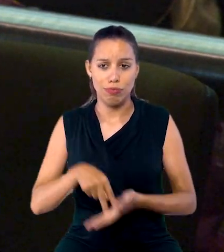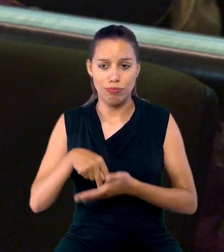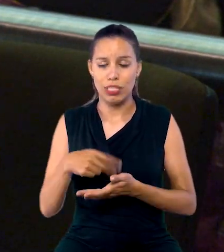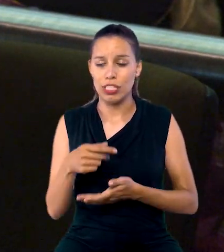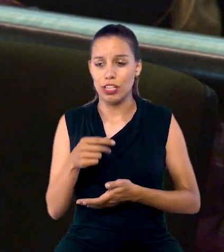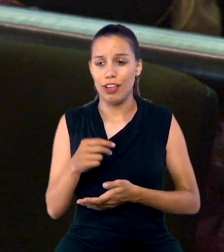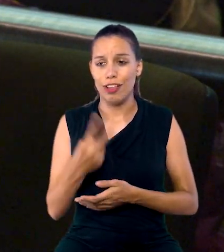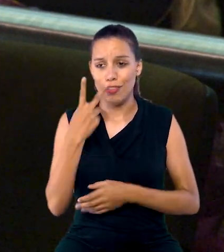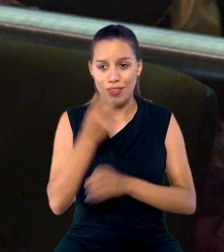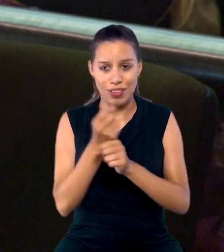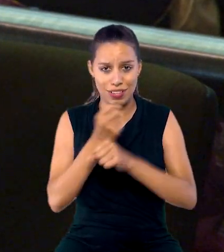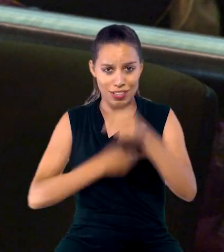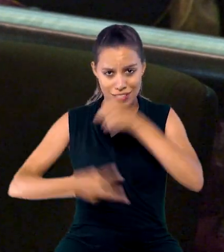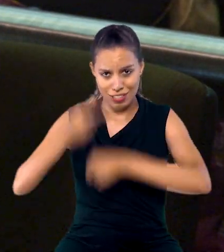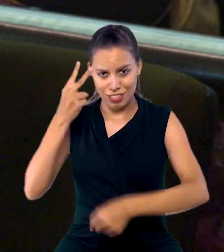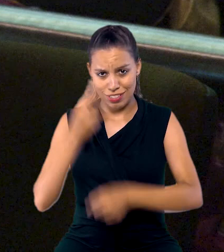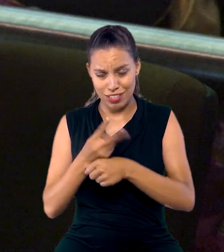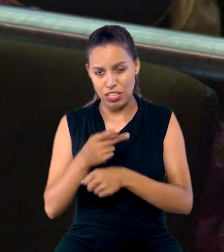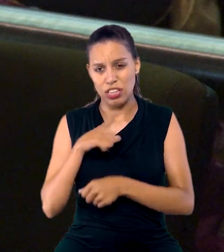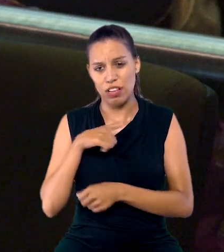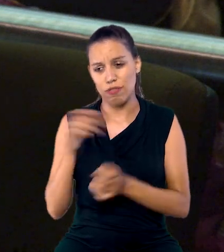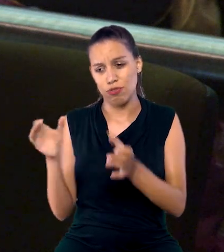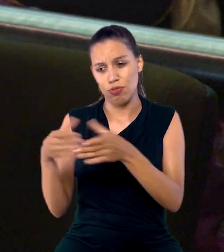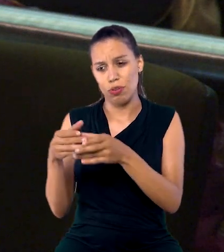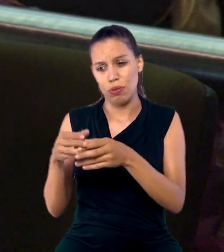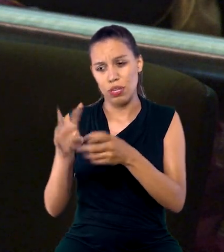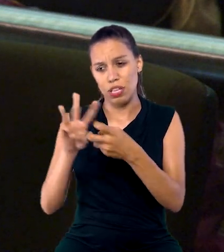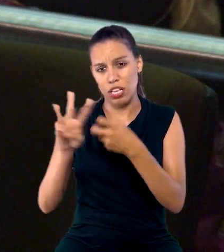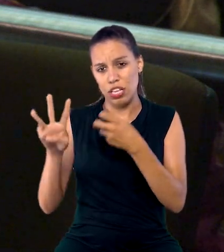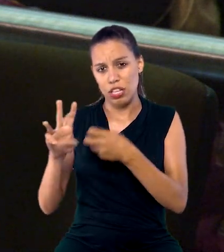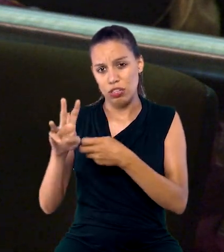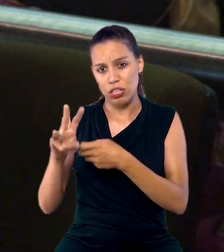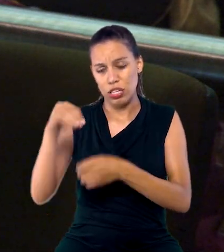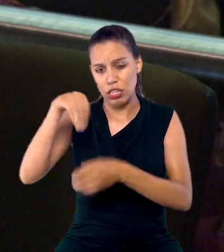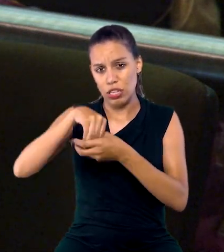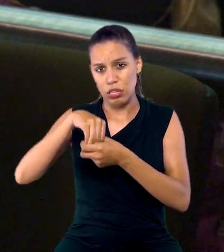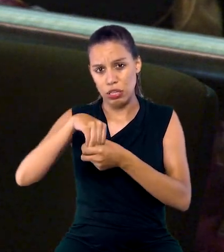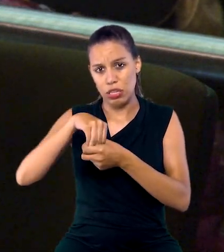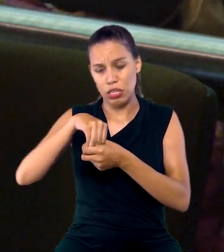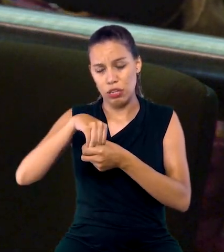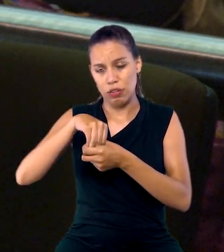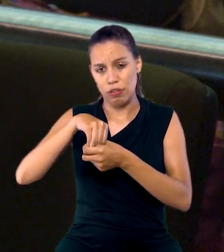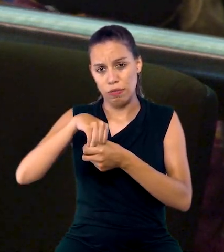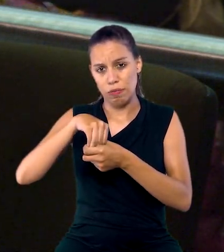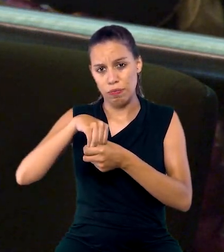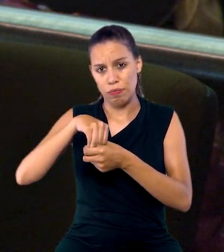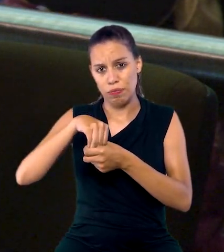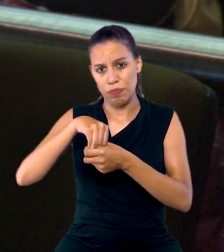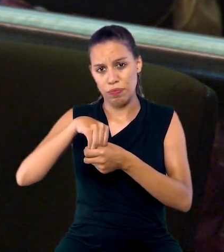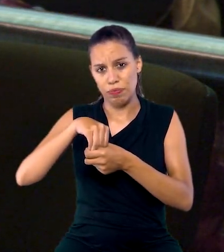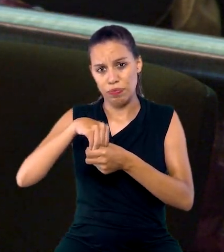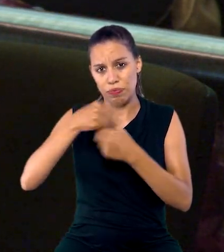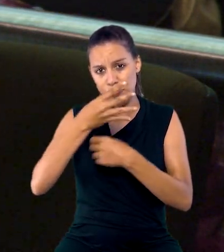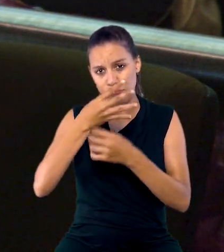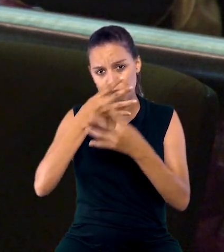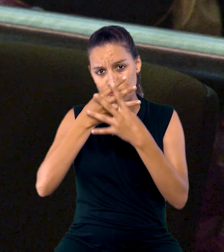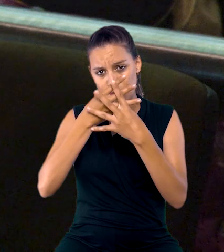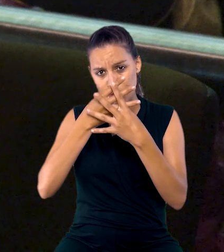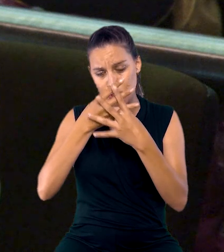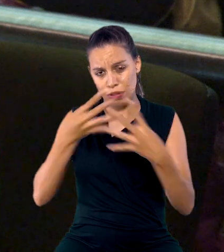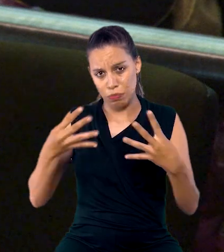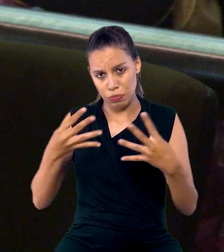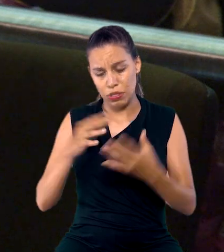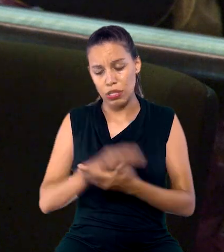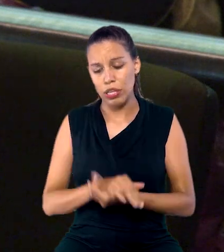2 anos ouvir pessoas indígenas dentro da prisão. E eu espero que tenha sido uma